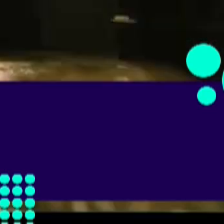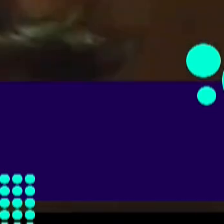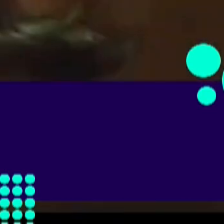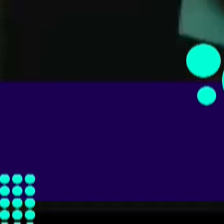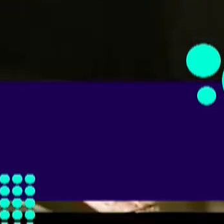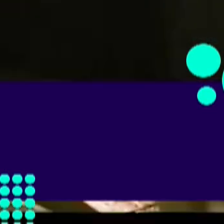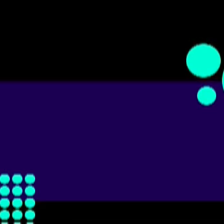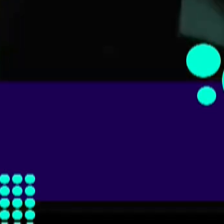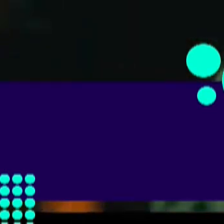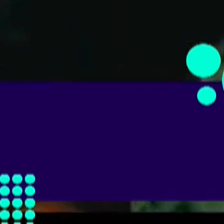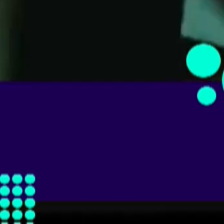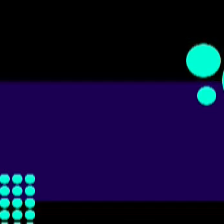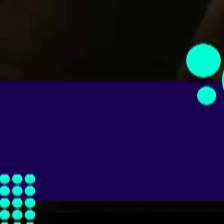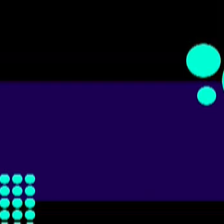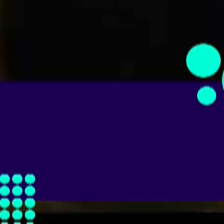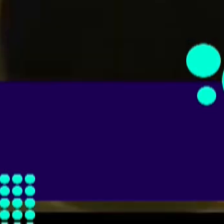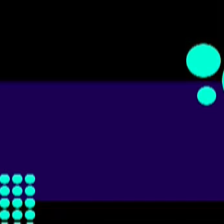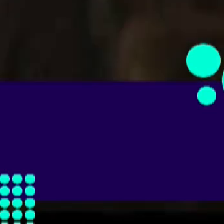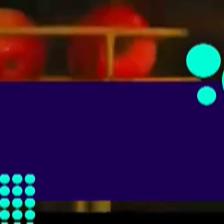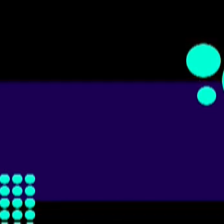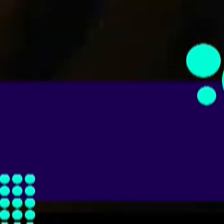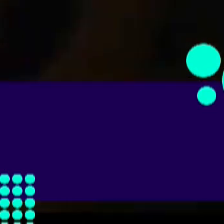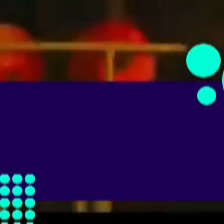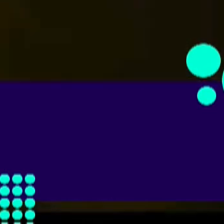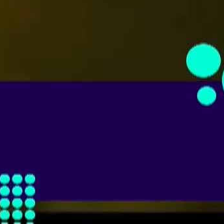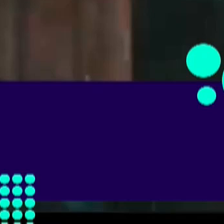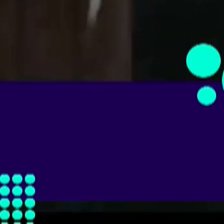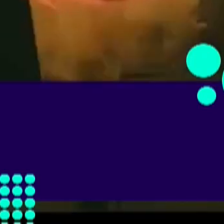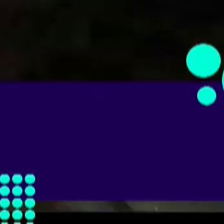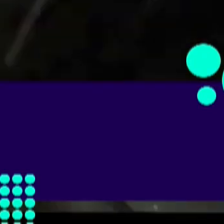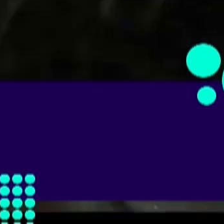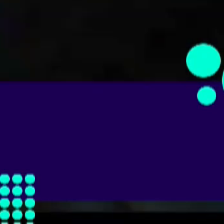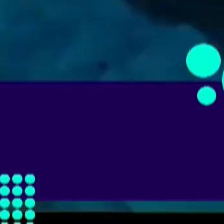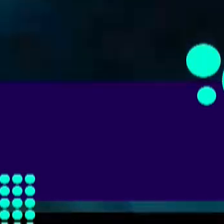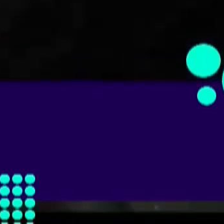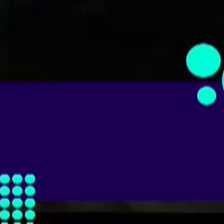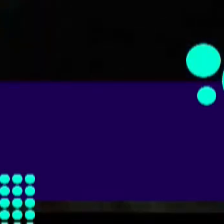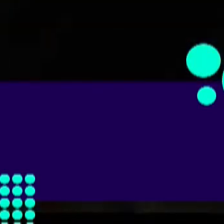No one shall leave until I find if the living have been killed by the dead.